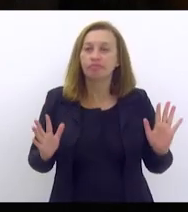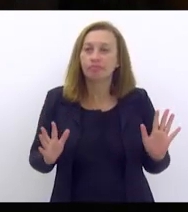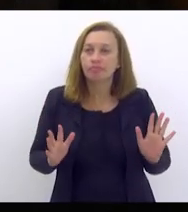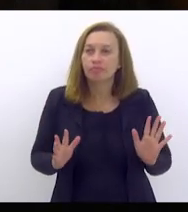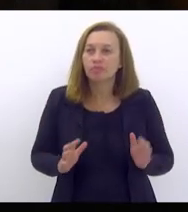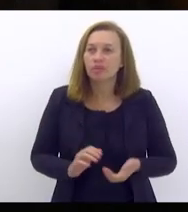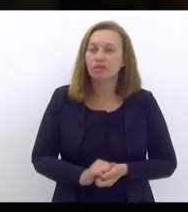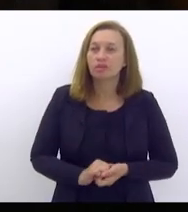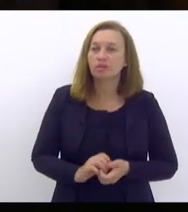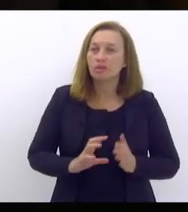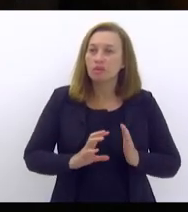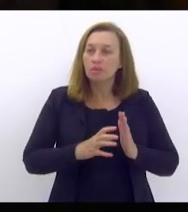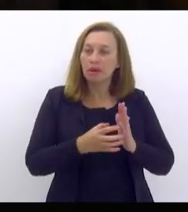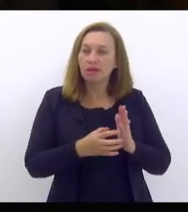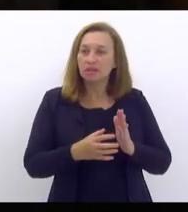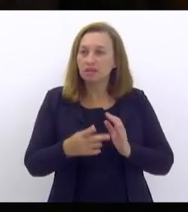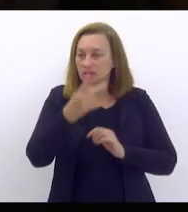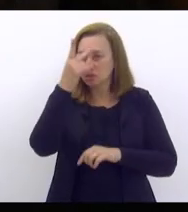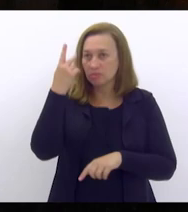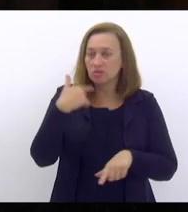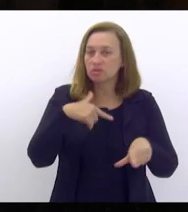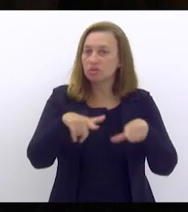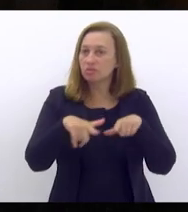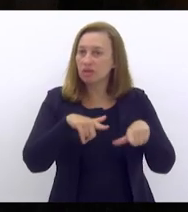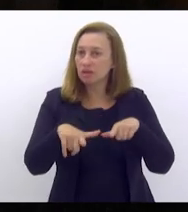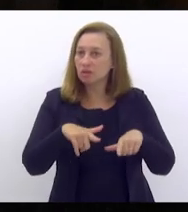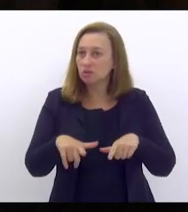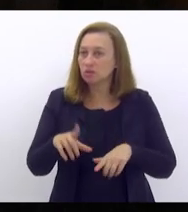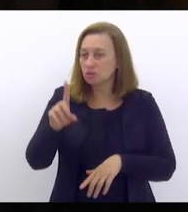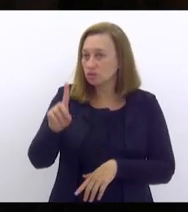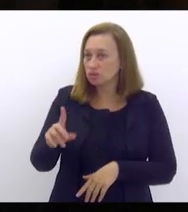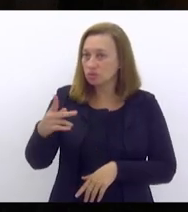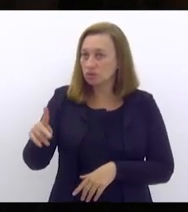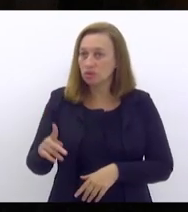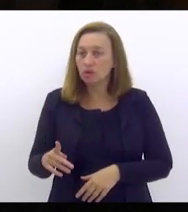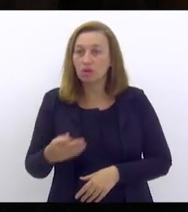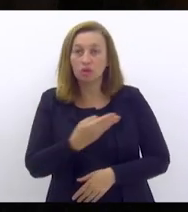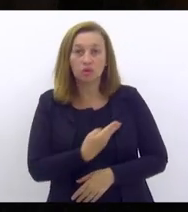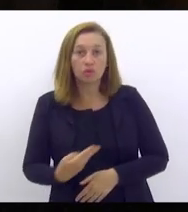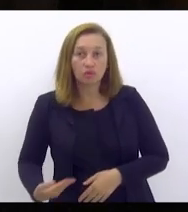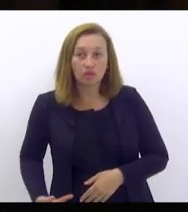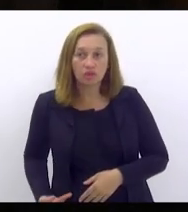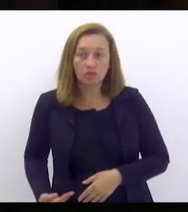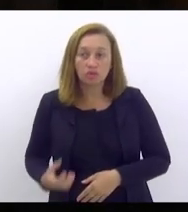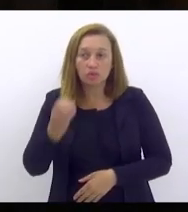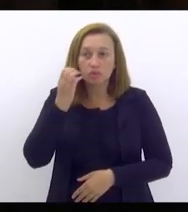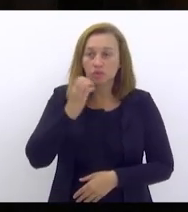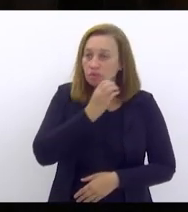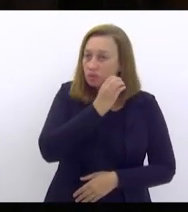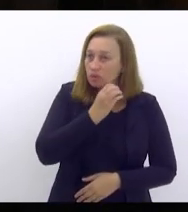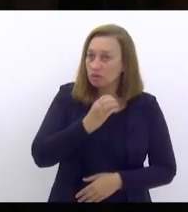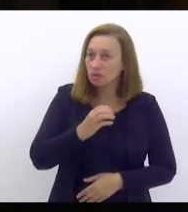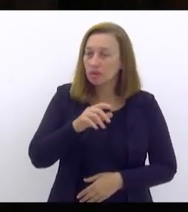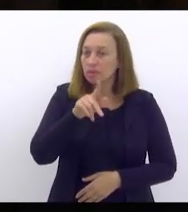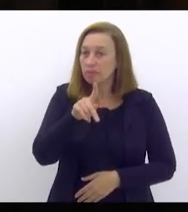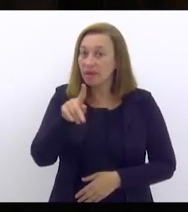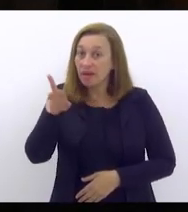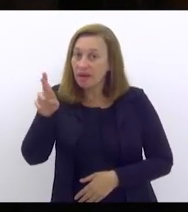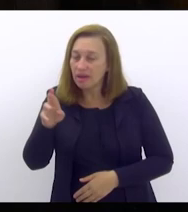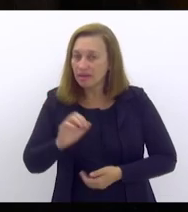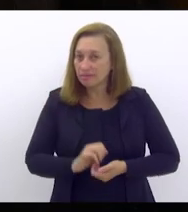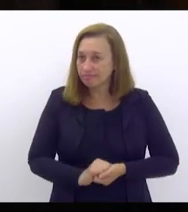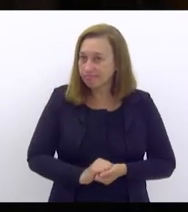do Partido dos Trabalhadores e o governador Cláudio Castro era do PL.